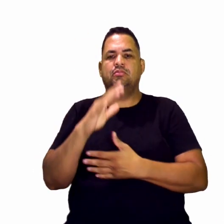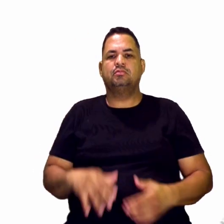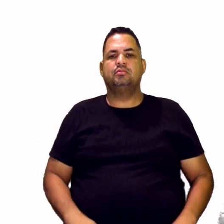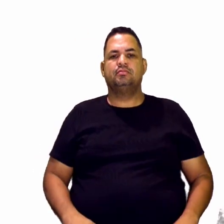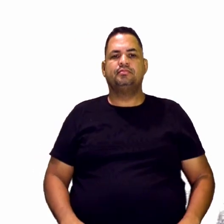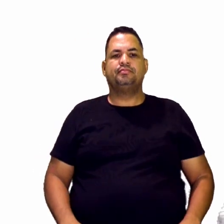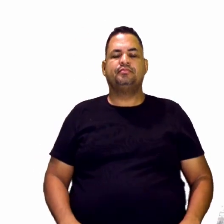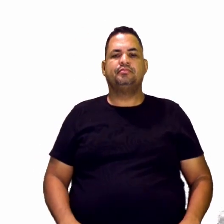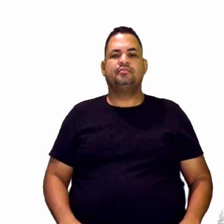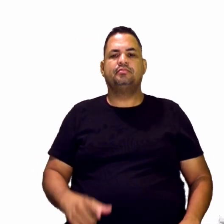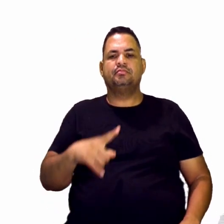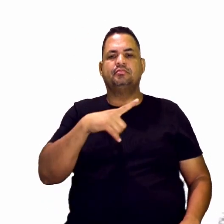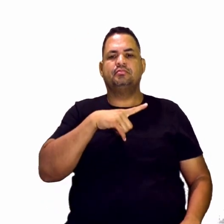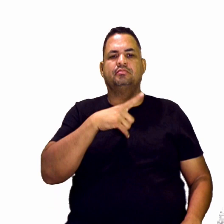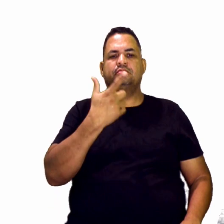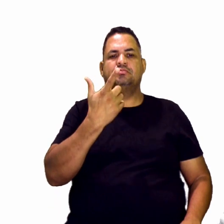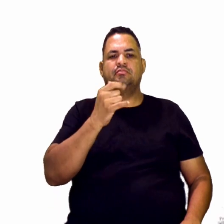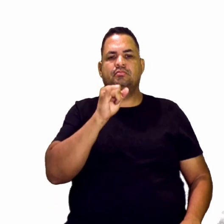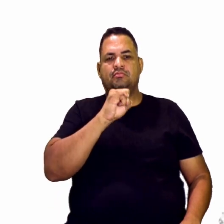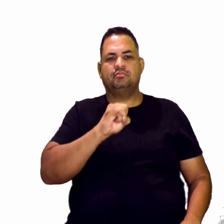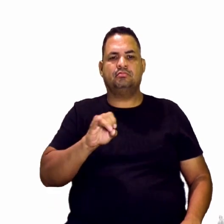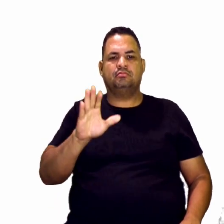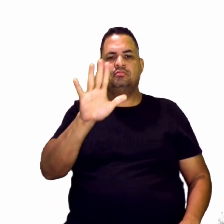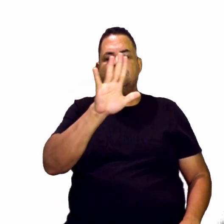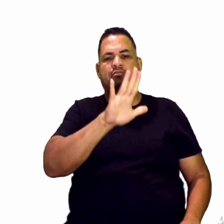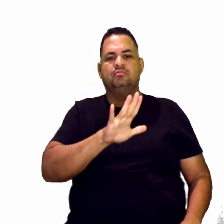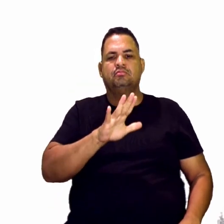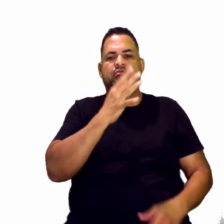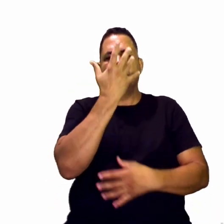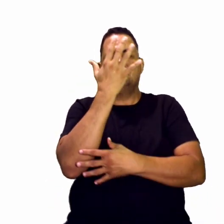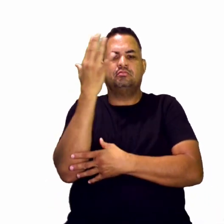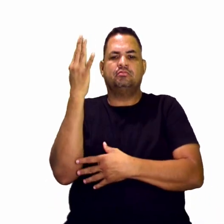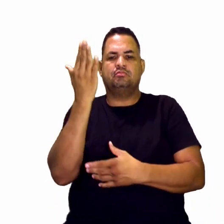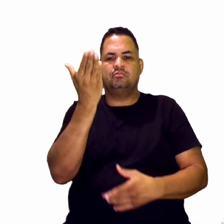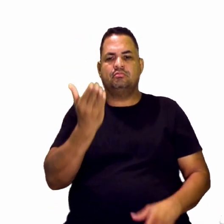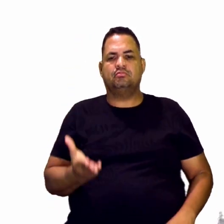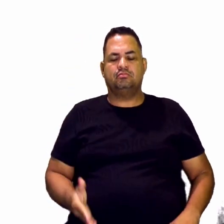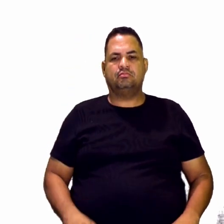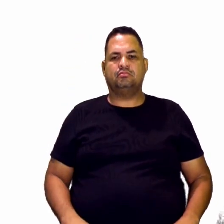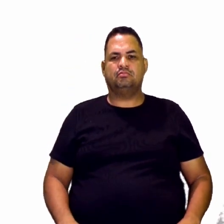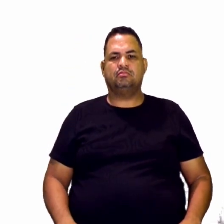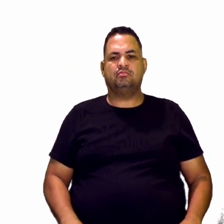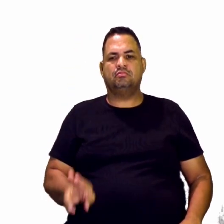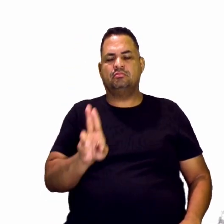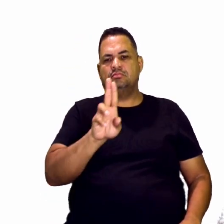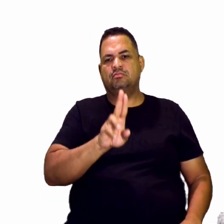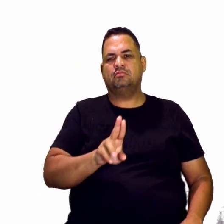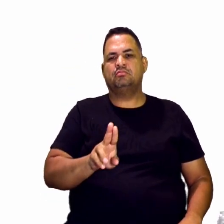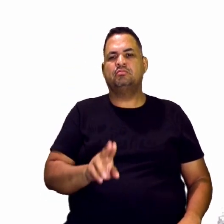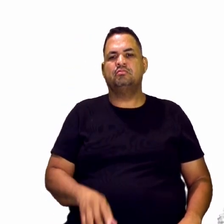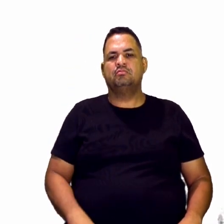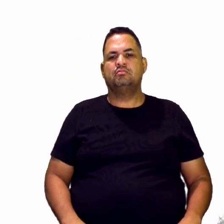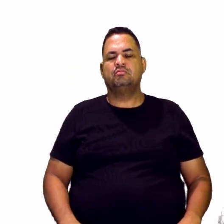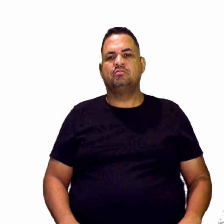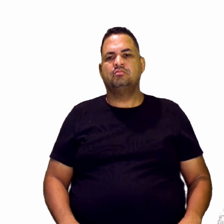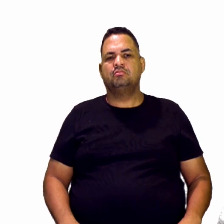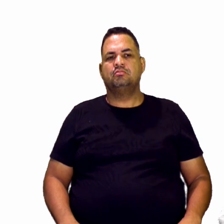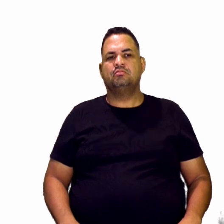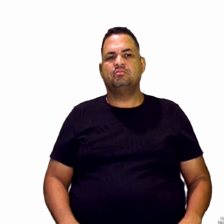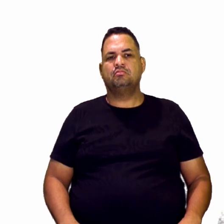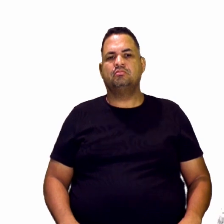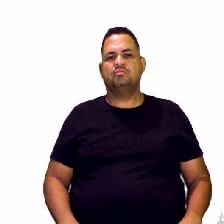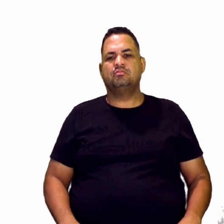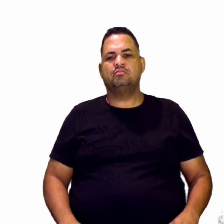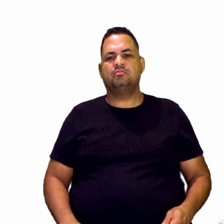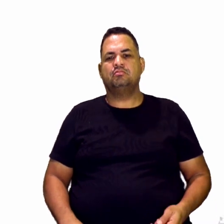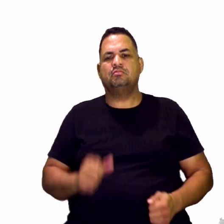Então aqui a gente tem umas imagens, né, das árvores que eles usam para